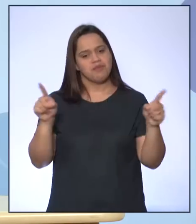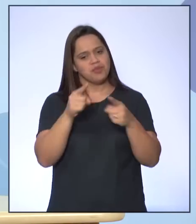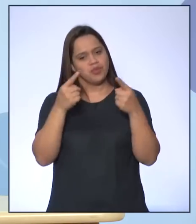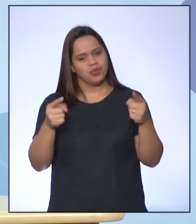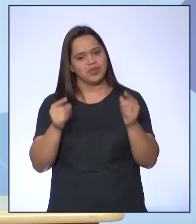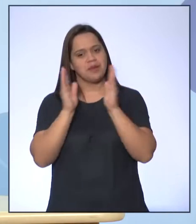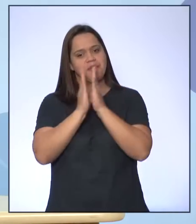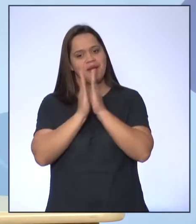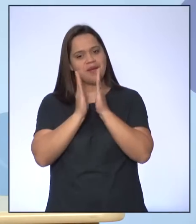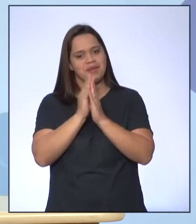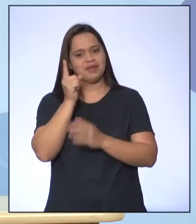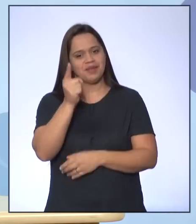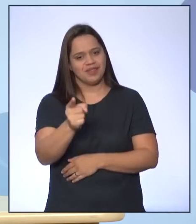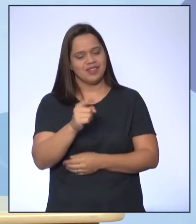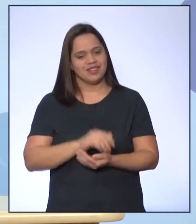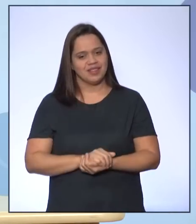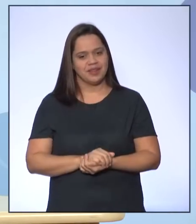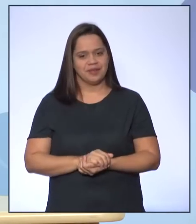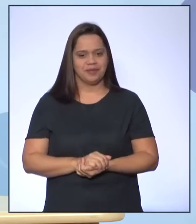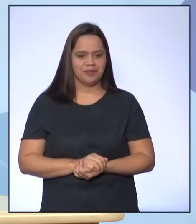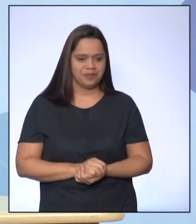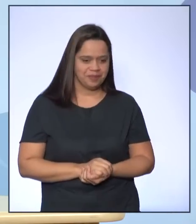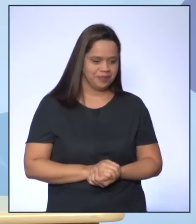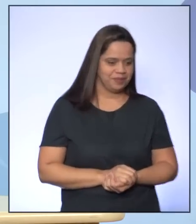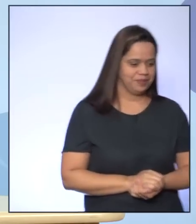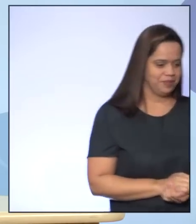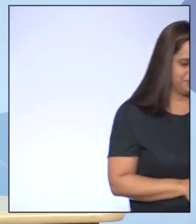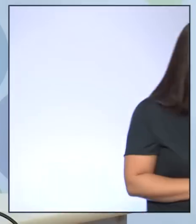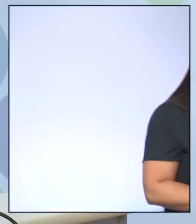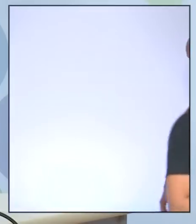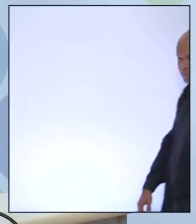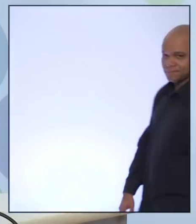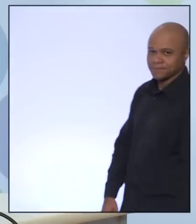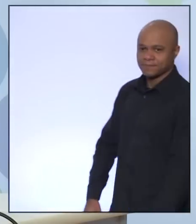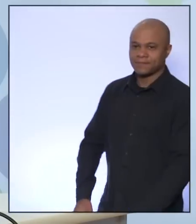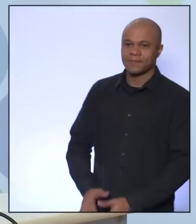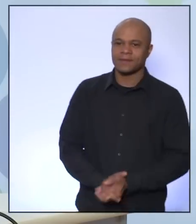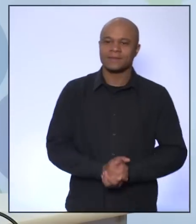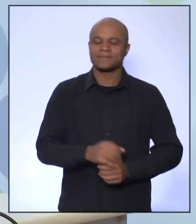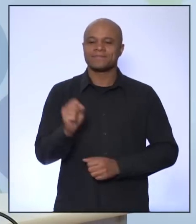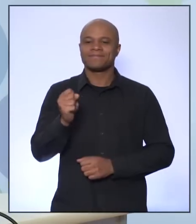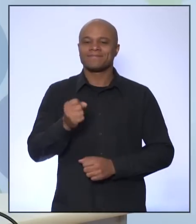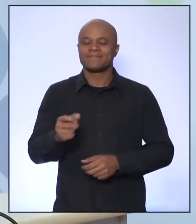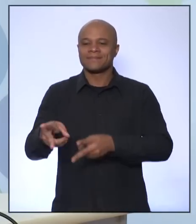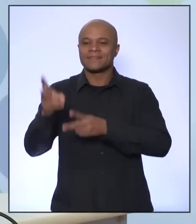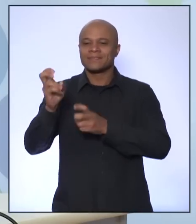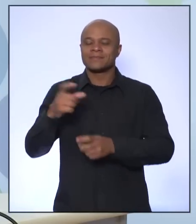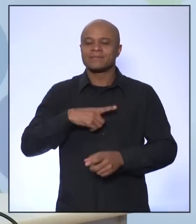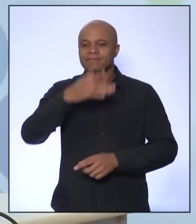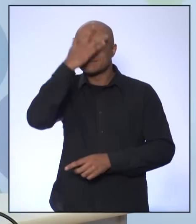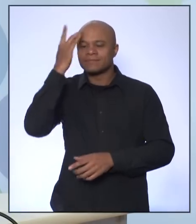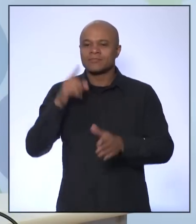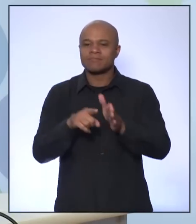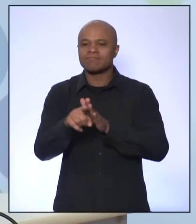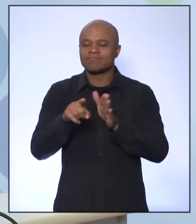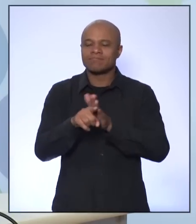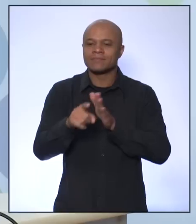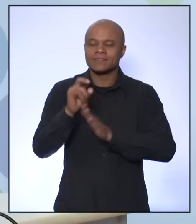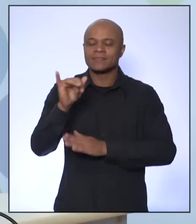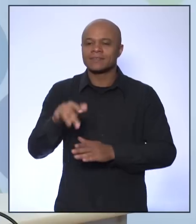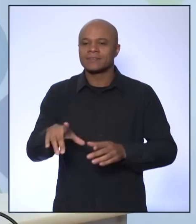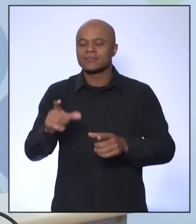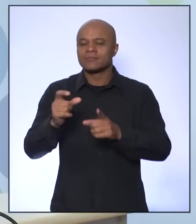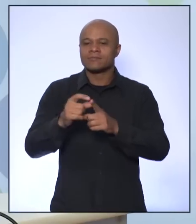parabéns para você. Alguma dúvida sobre essa fonte oral? Sim, percebemos que algumas pessoas perguntaram se essa fonte oral seriam